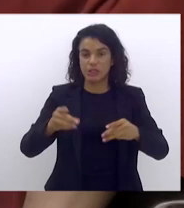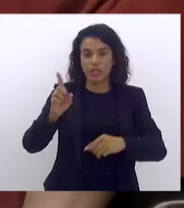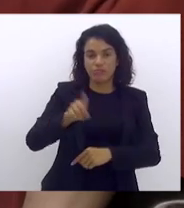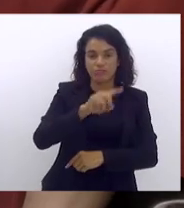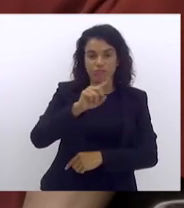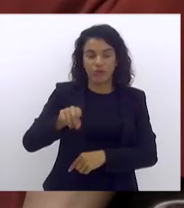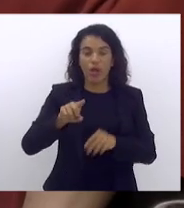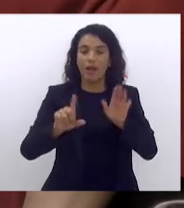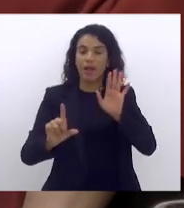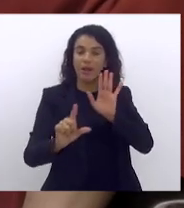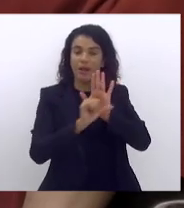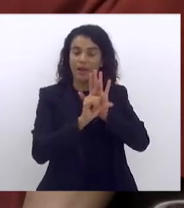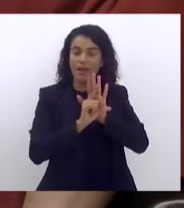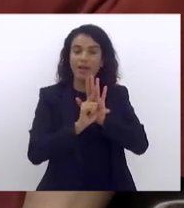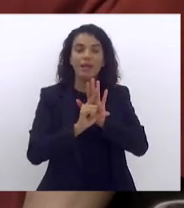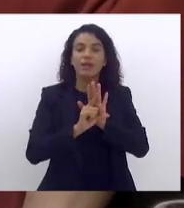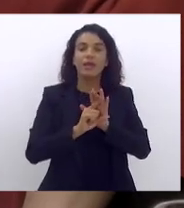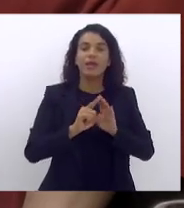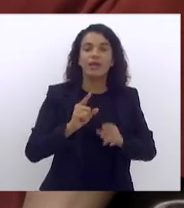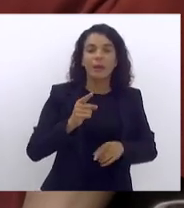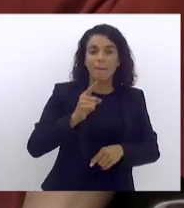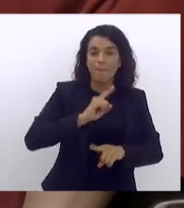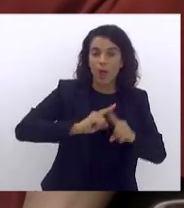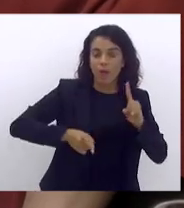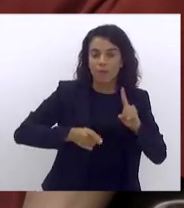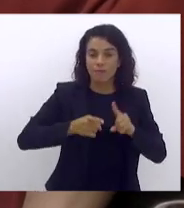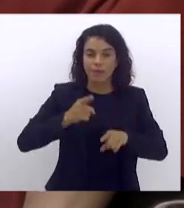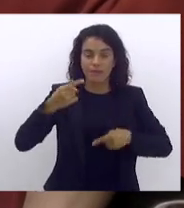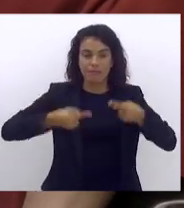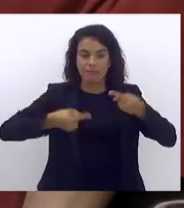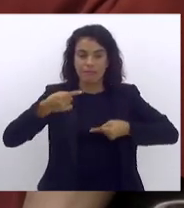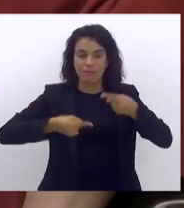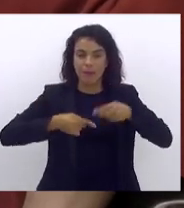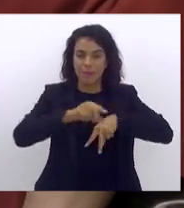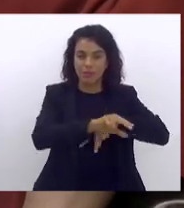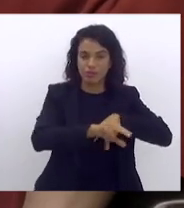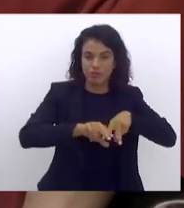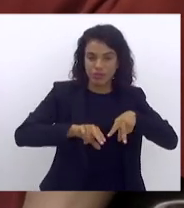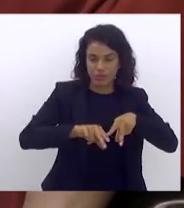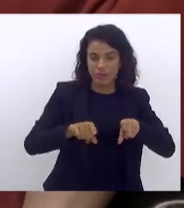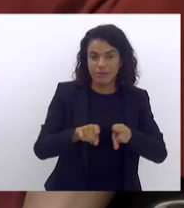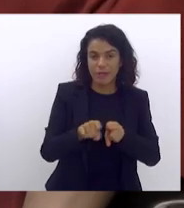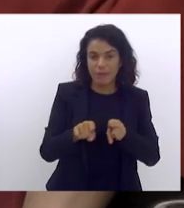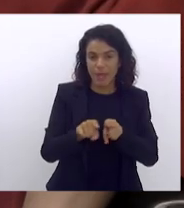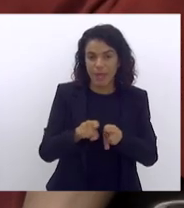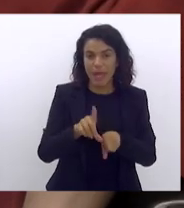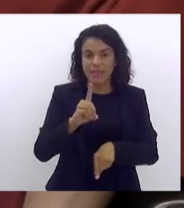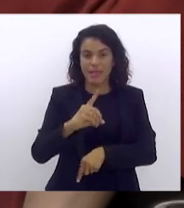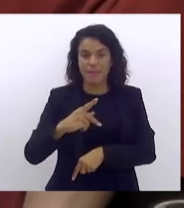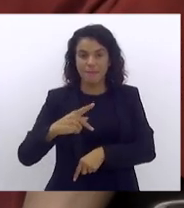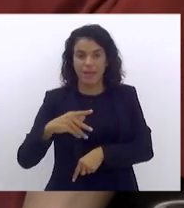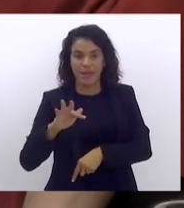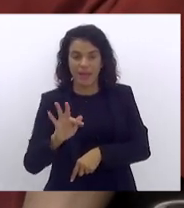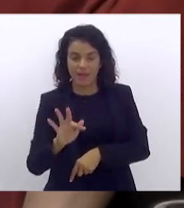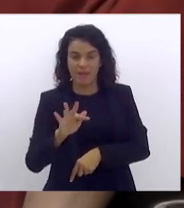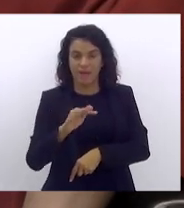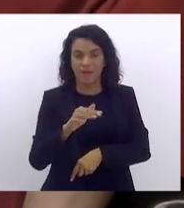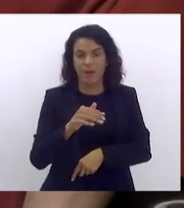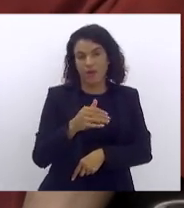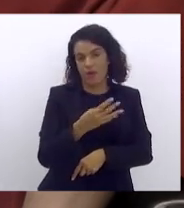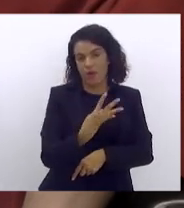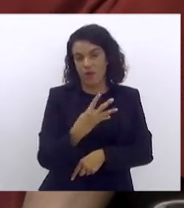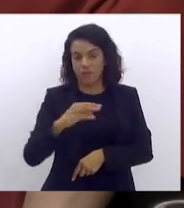leis que interditavam o debate sobre gênero nas escolas em Nova Gama, a DPF 457, Foz do